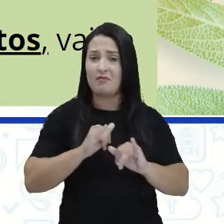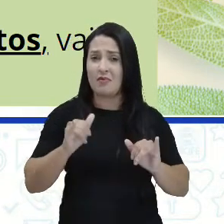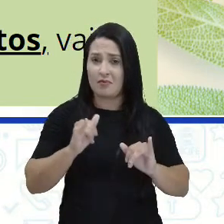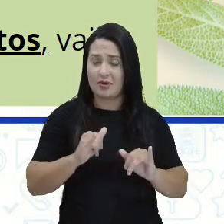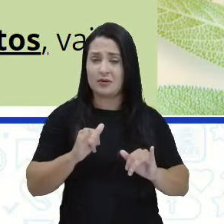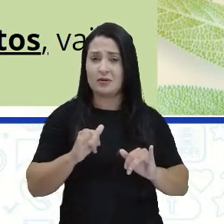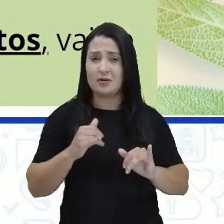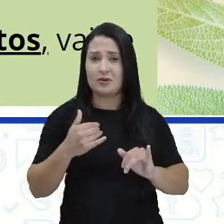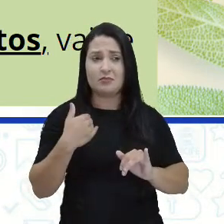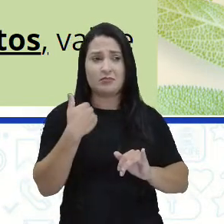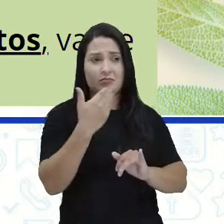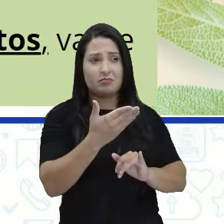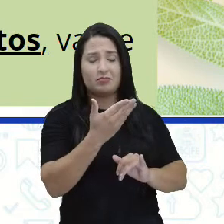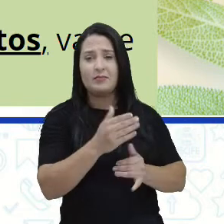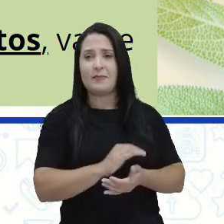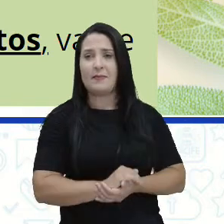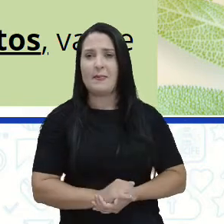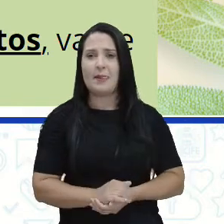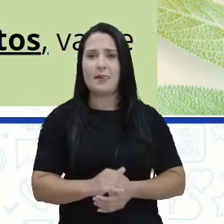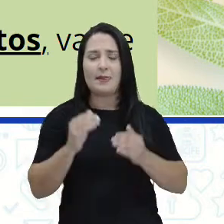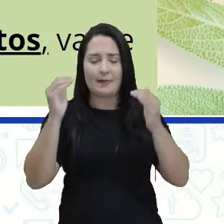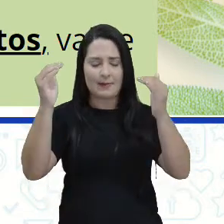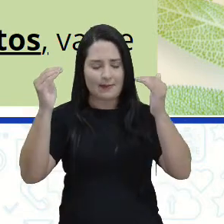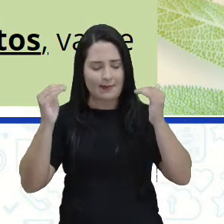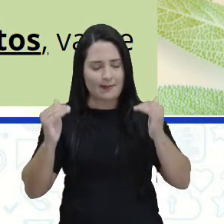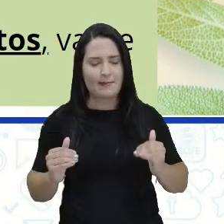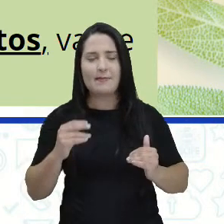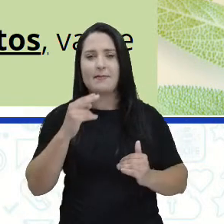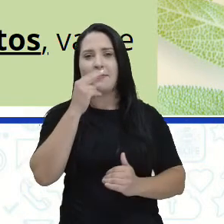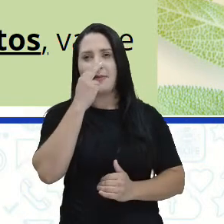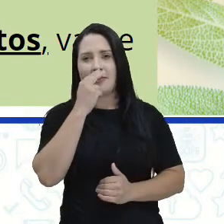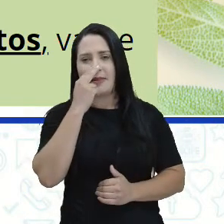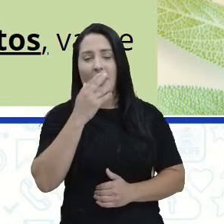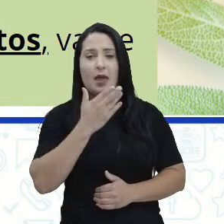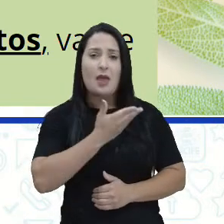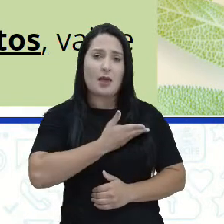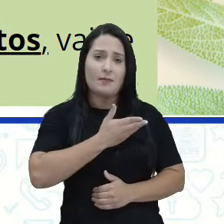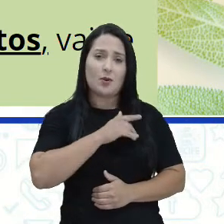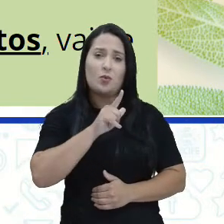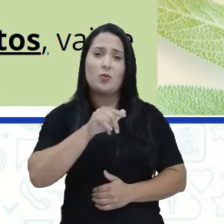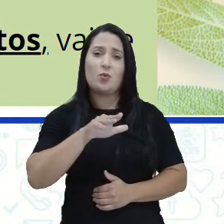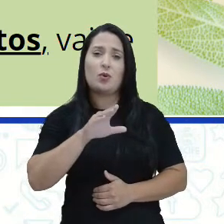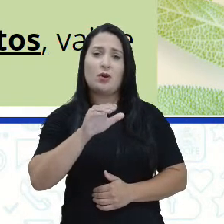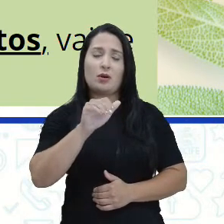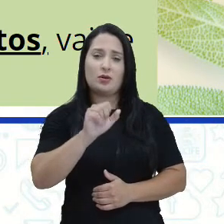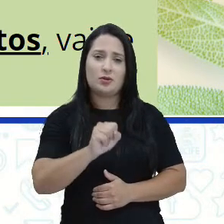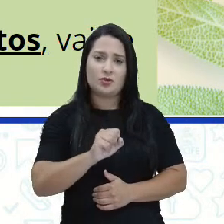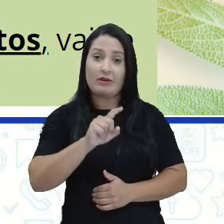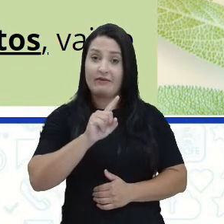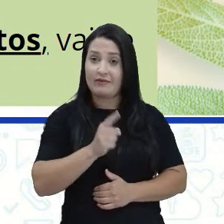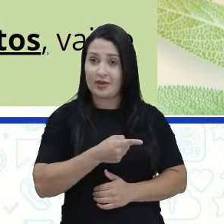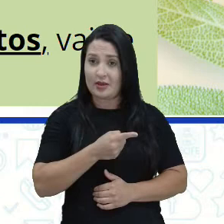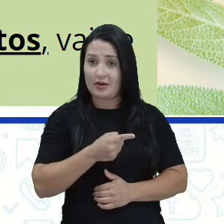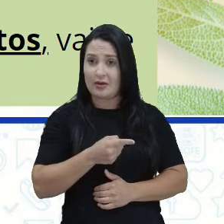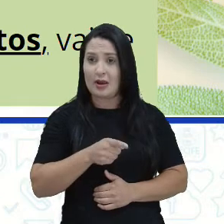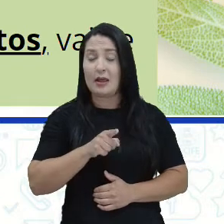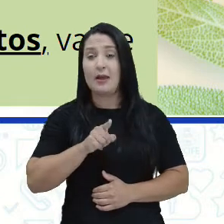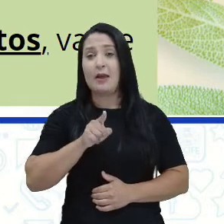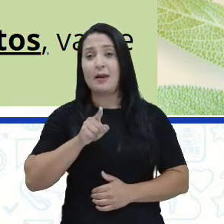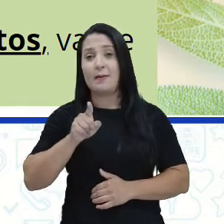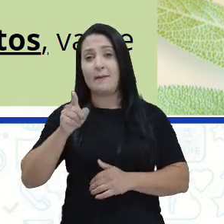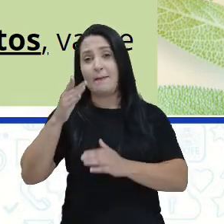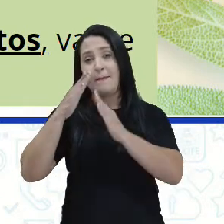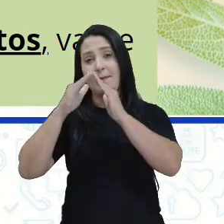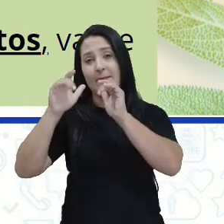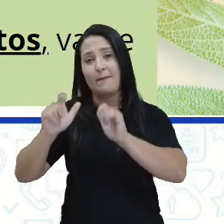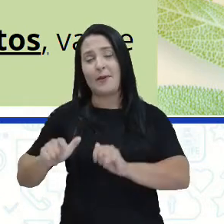sujeito. Ao mesmo caso de baixo, ó. Meu amigo Lucas, vírgula, aquele que mora em Santos, aqui eu